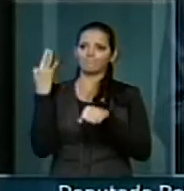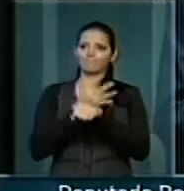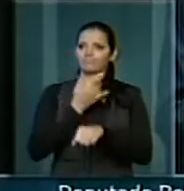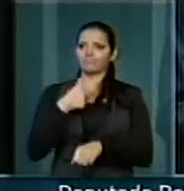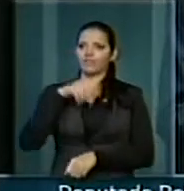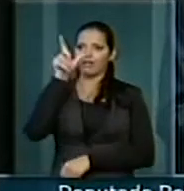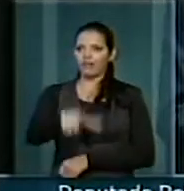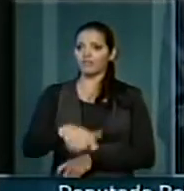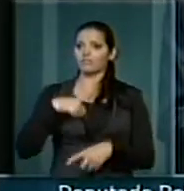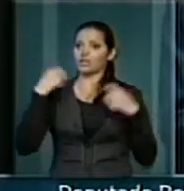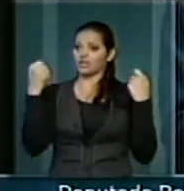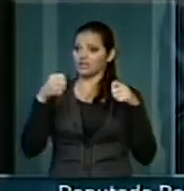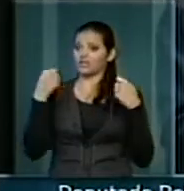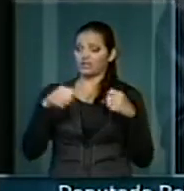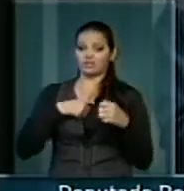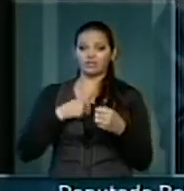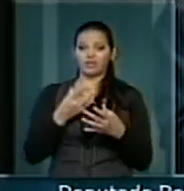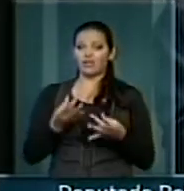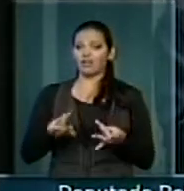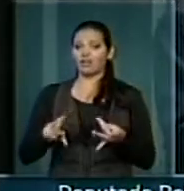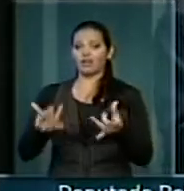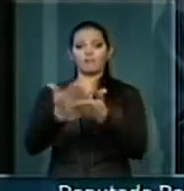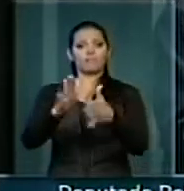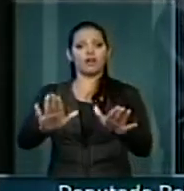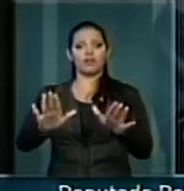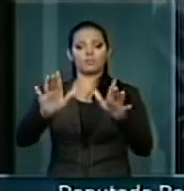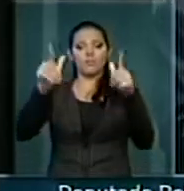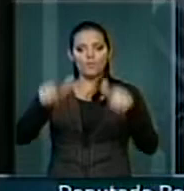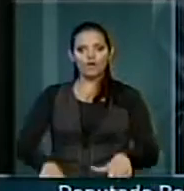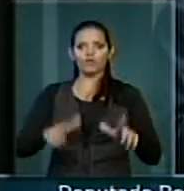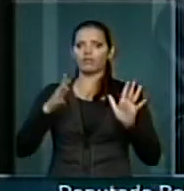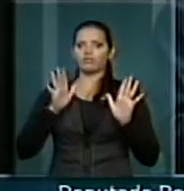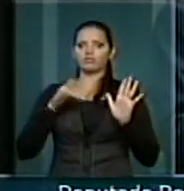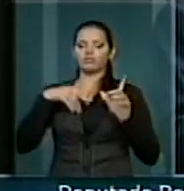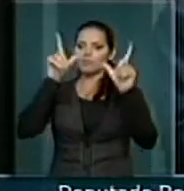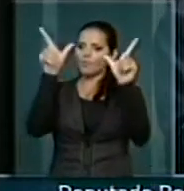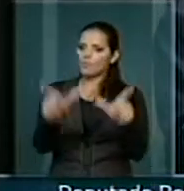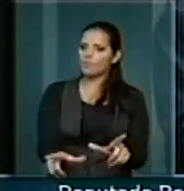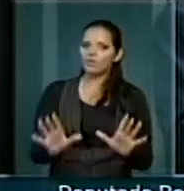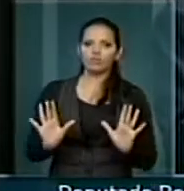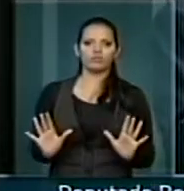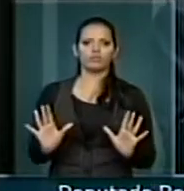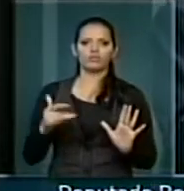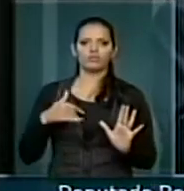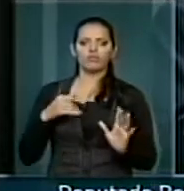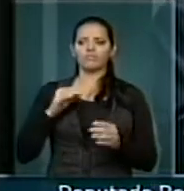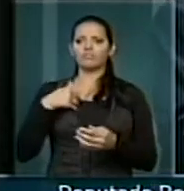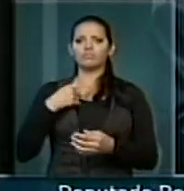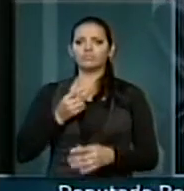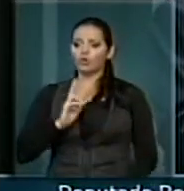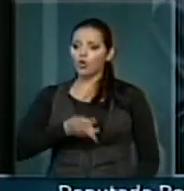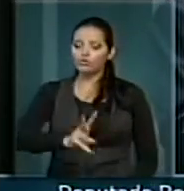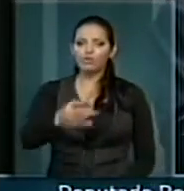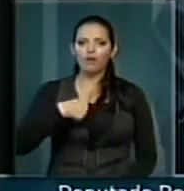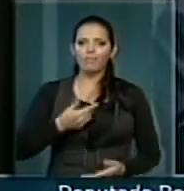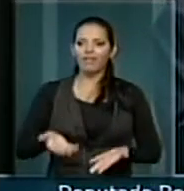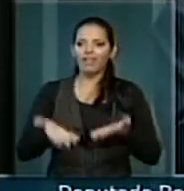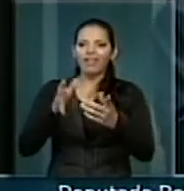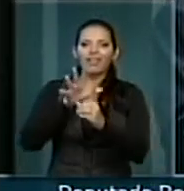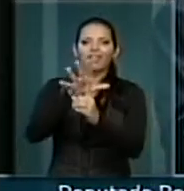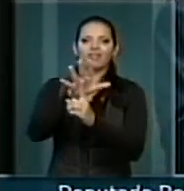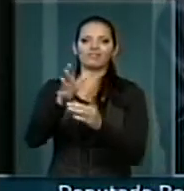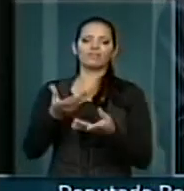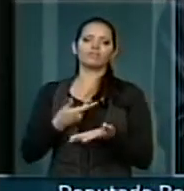sim, precisa ser desconstruída, neutralizada, desencorajada, no esforço para se